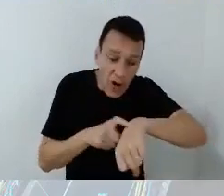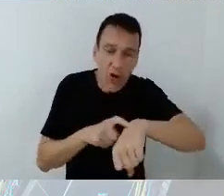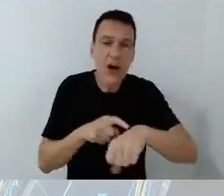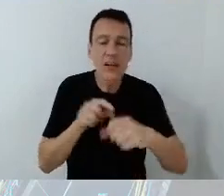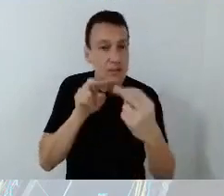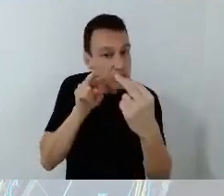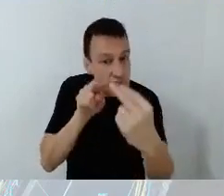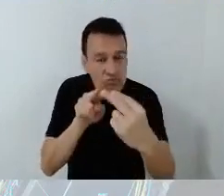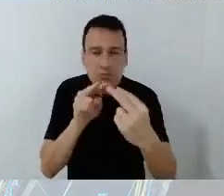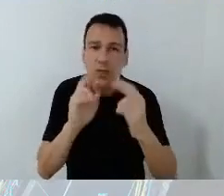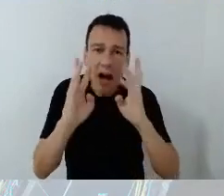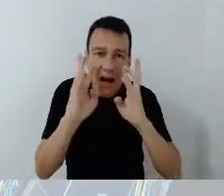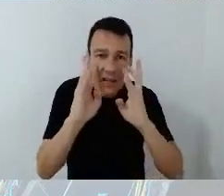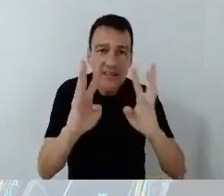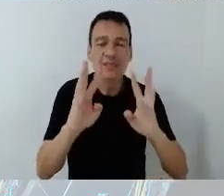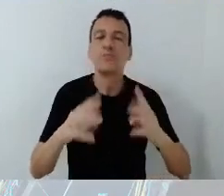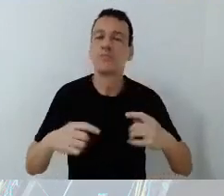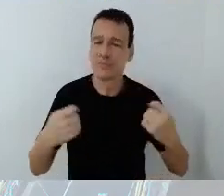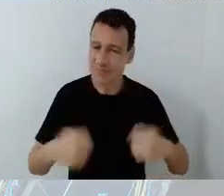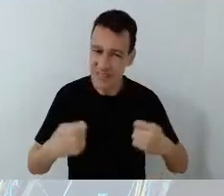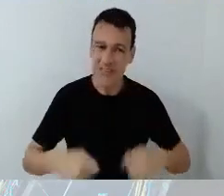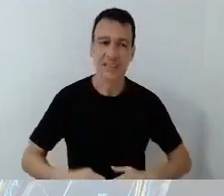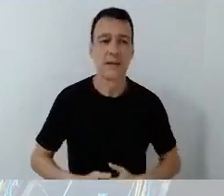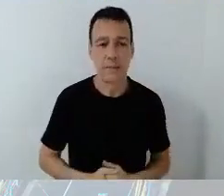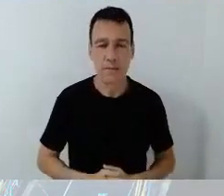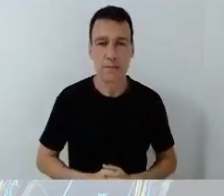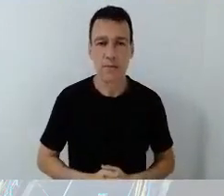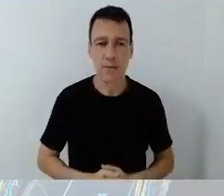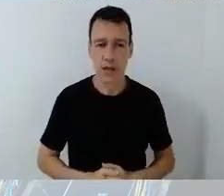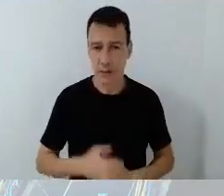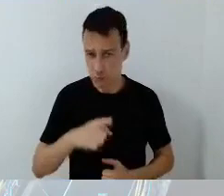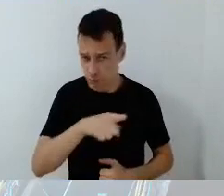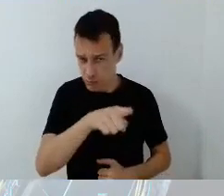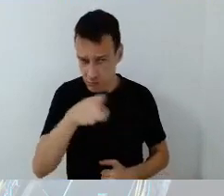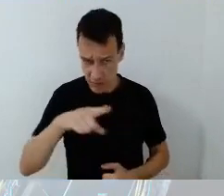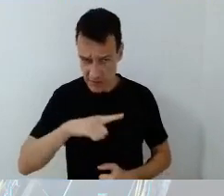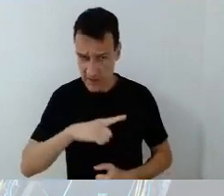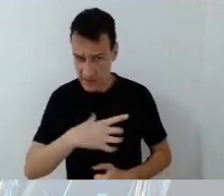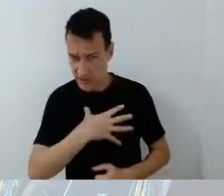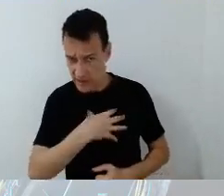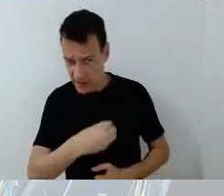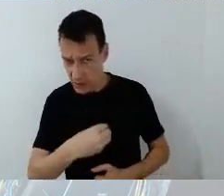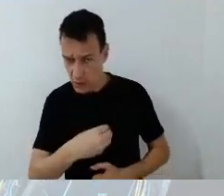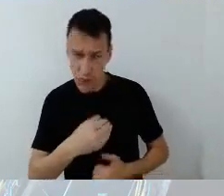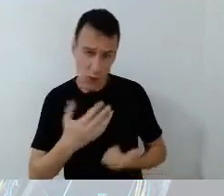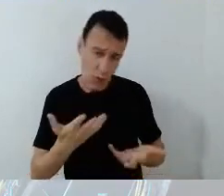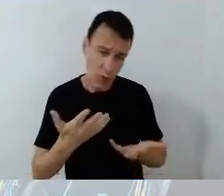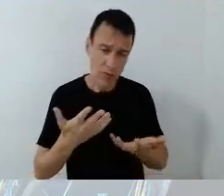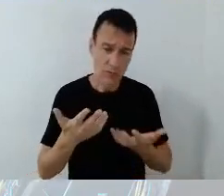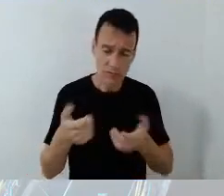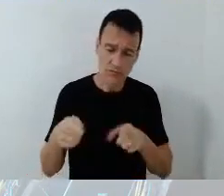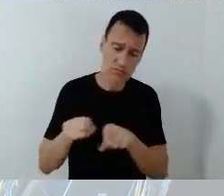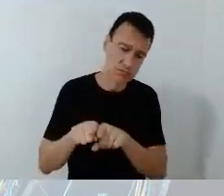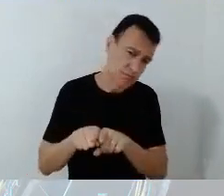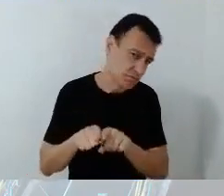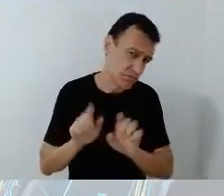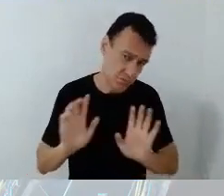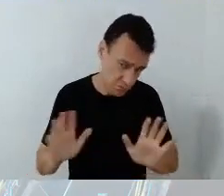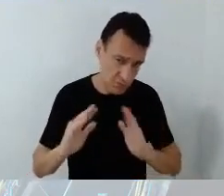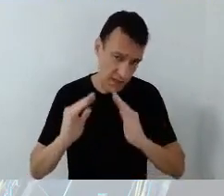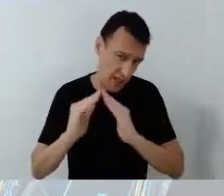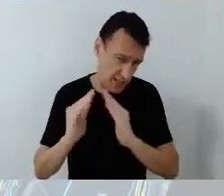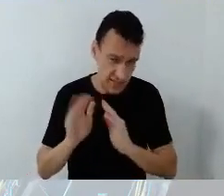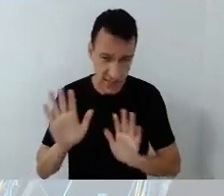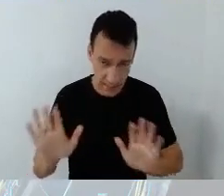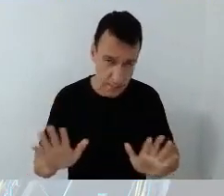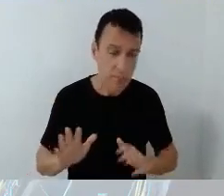outro. Para quem tem filhos, algum companheiro em casa, quando chega, sabe aquela vibe